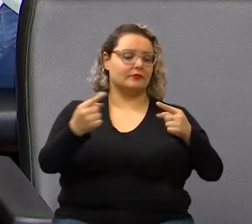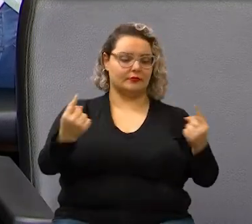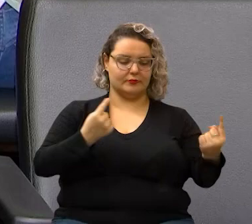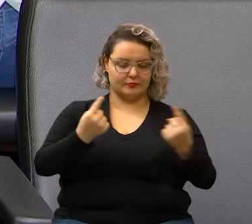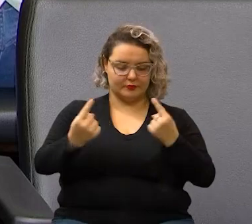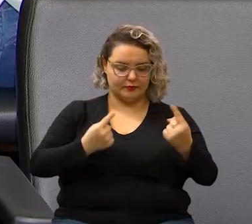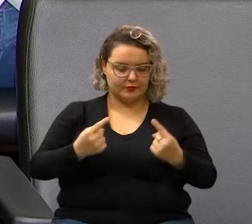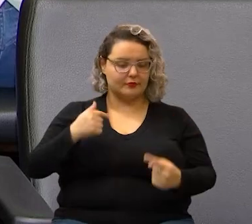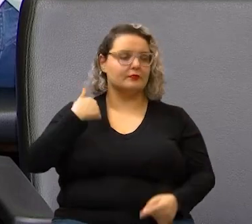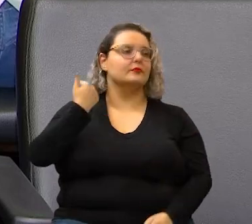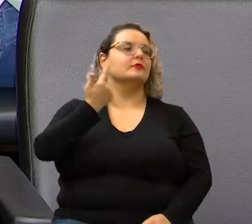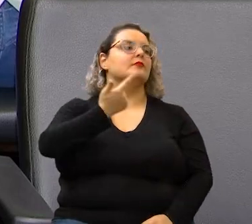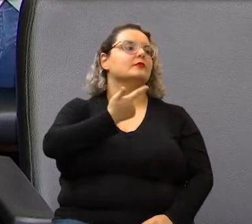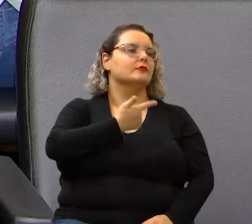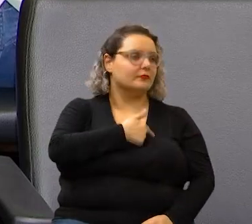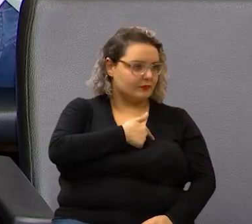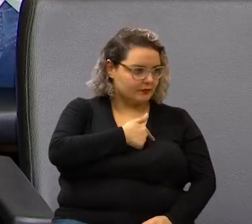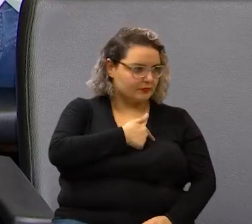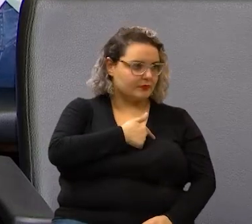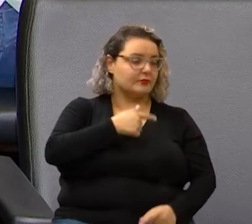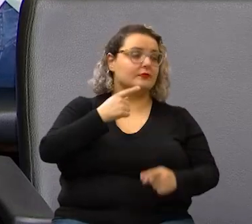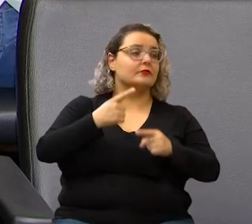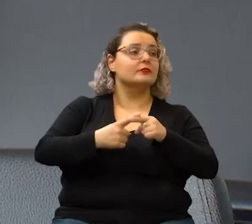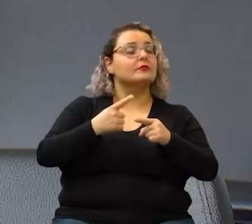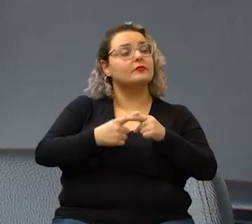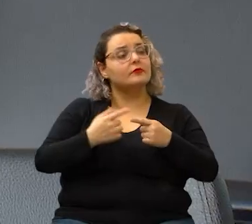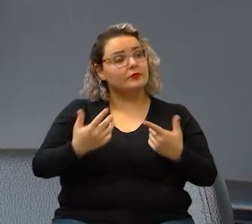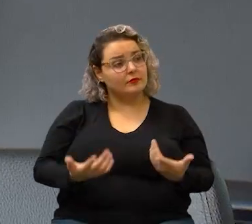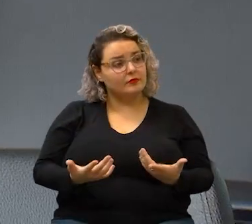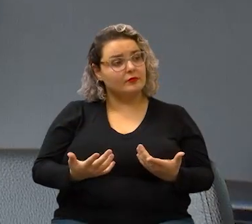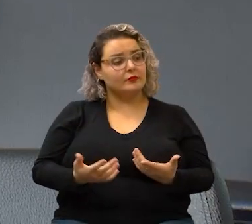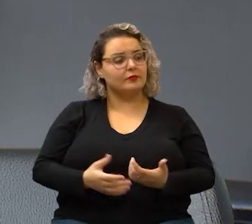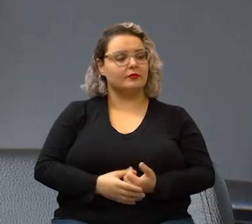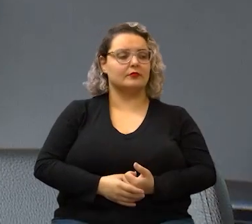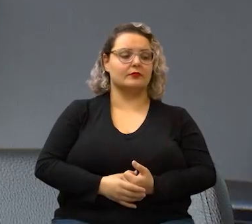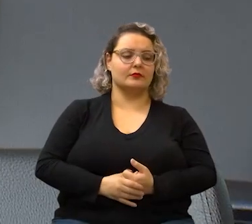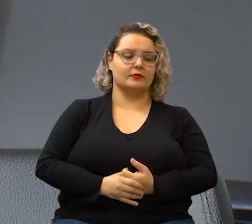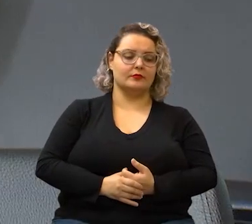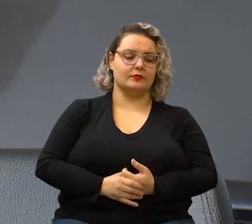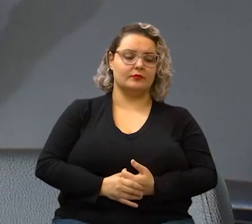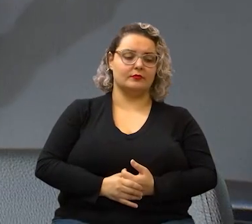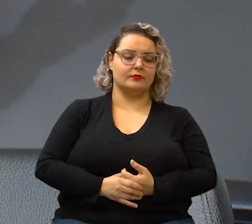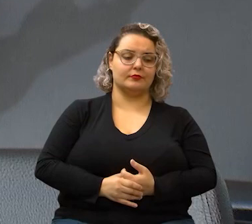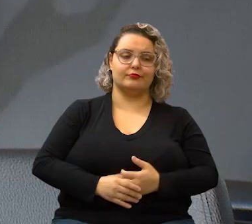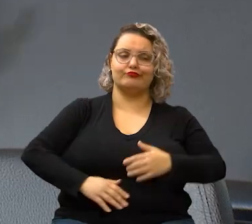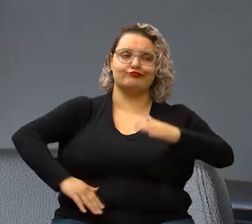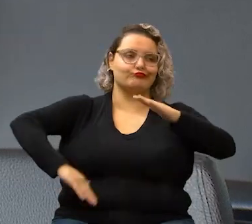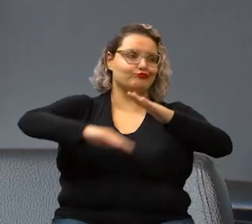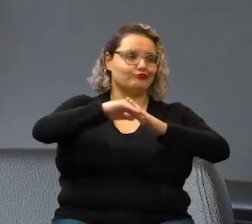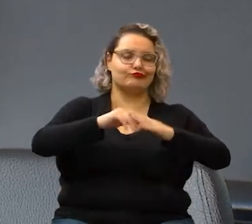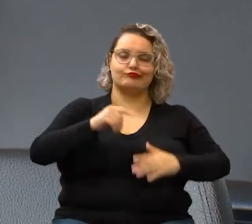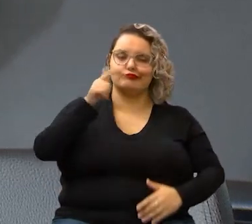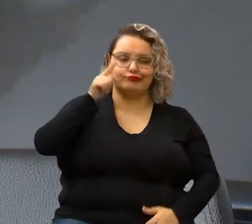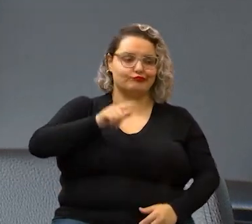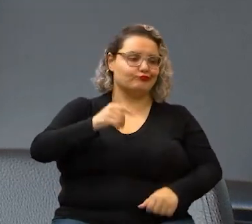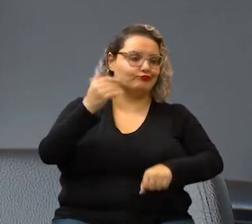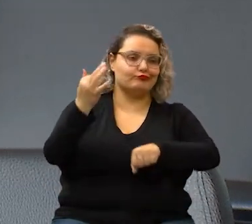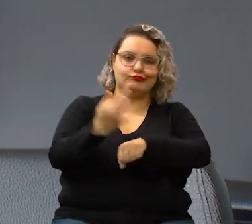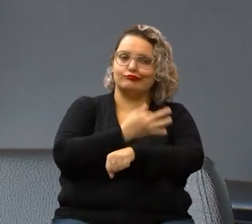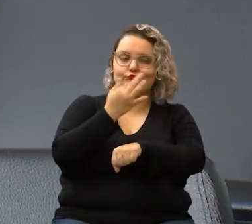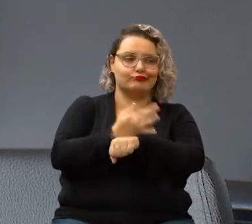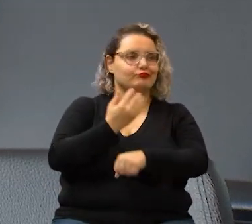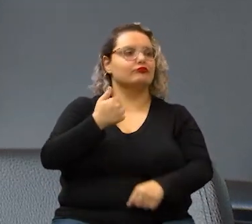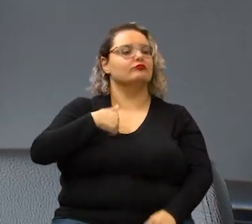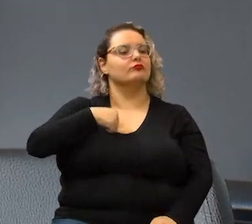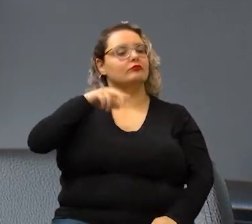a população chega até a gente porque a situação chega num limite que eles não